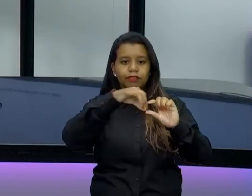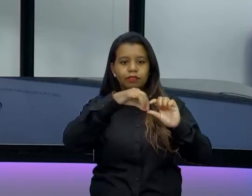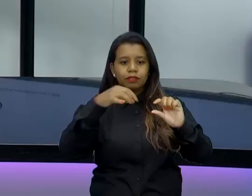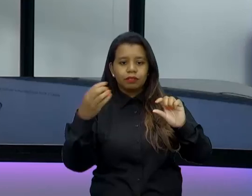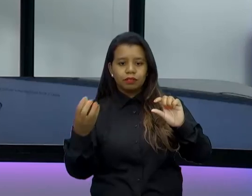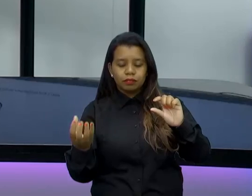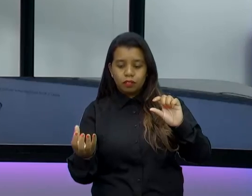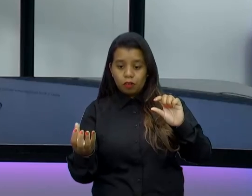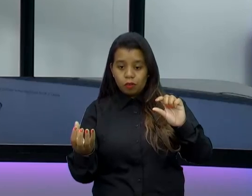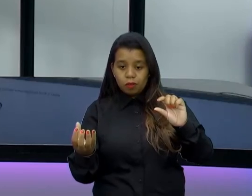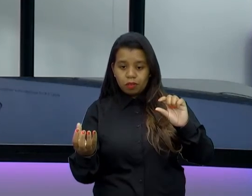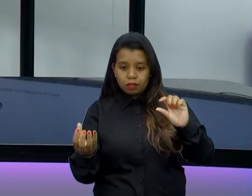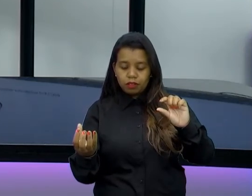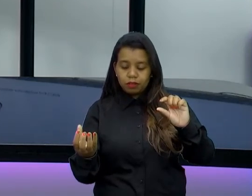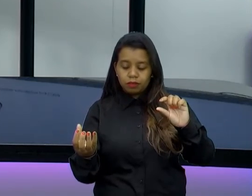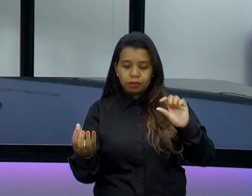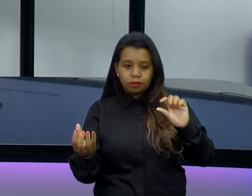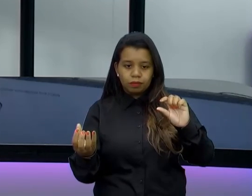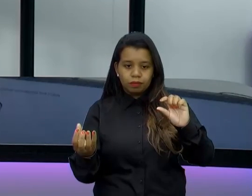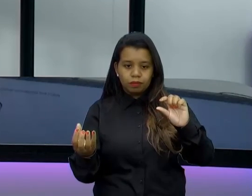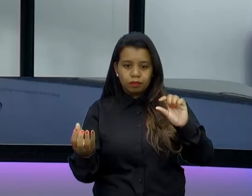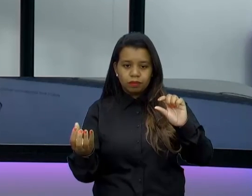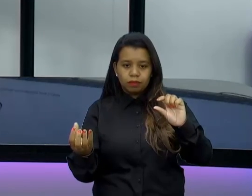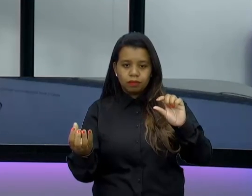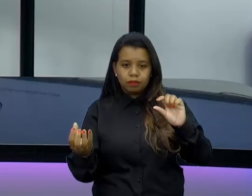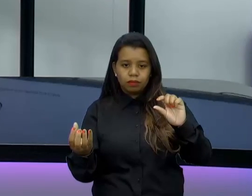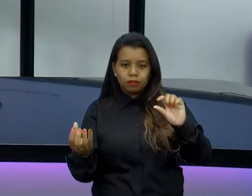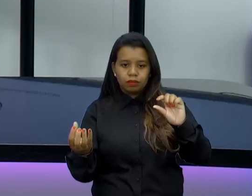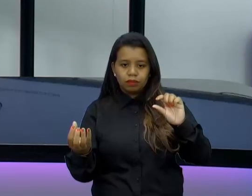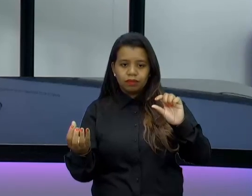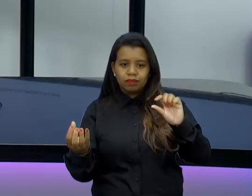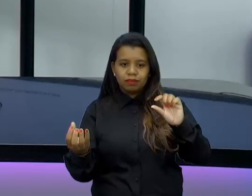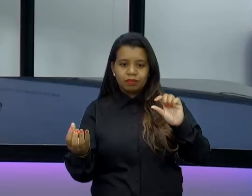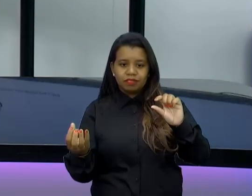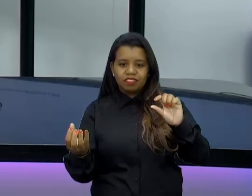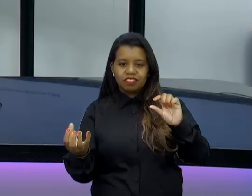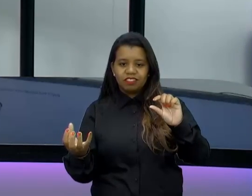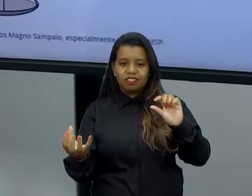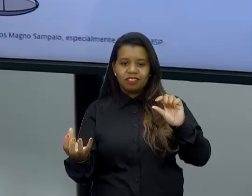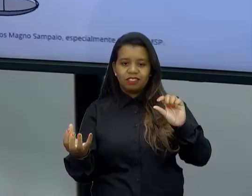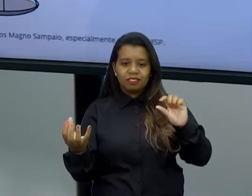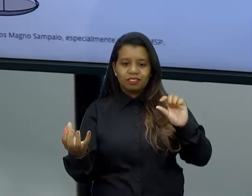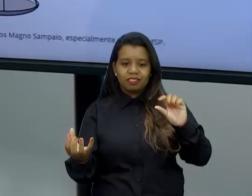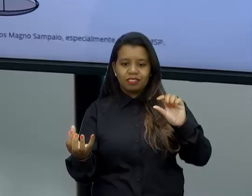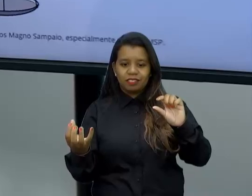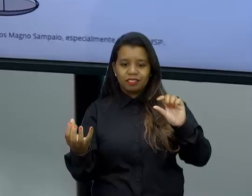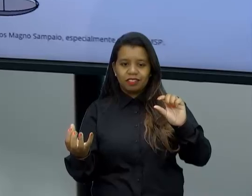esse pratinho... ele tá um pouco... Tá meio torto, mas a gente finge que não está. Tá um pratinho